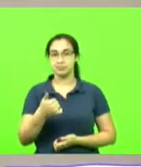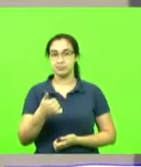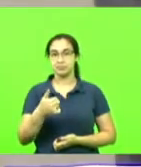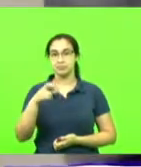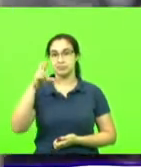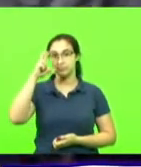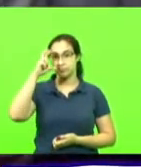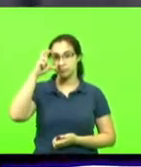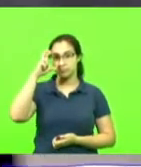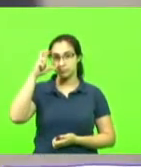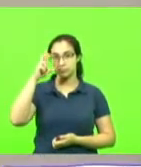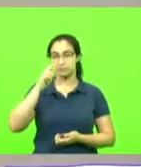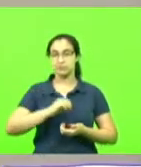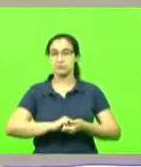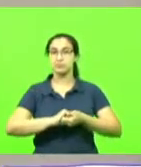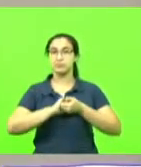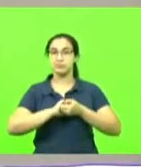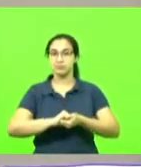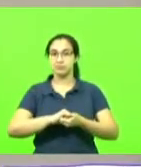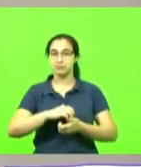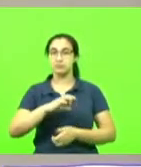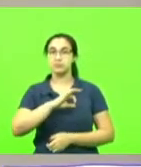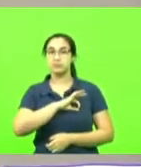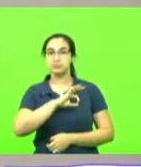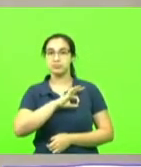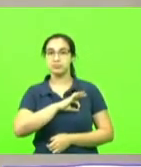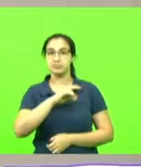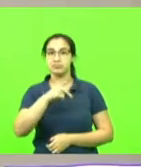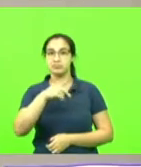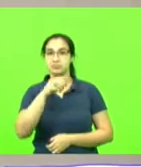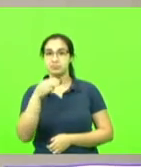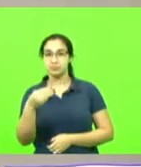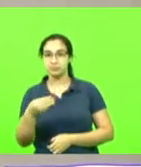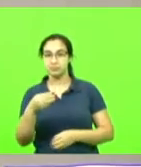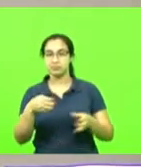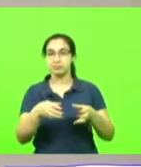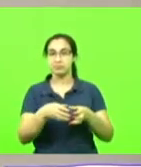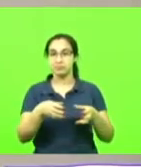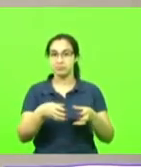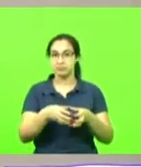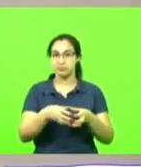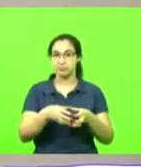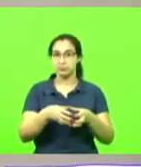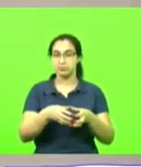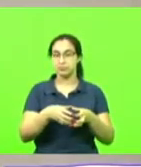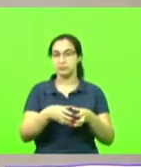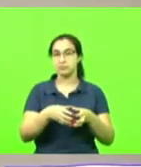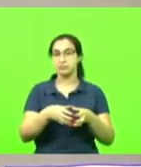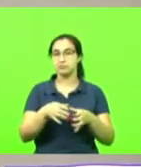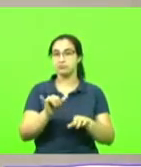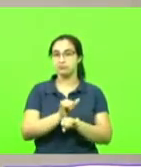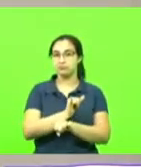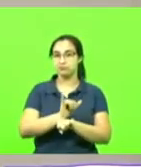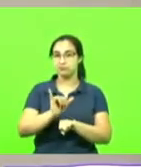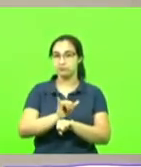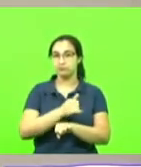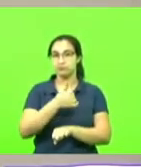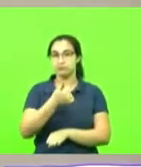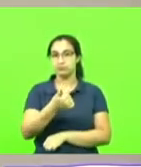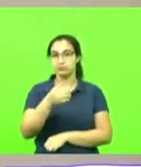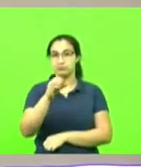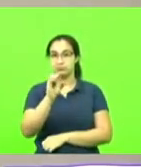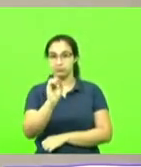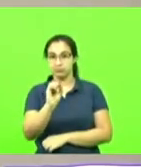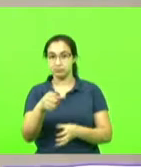Alba, cumprimentando os policiais militares do pelotão de patrulhamento tático do 10º Batalhão de Polícia